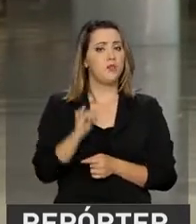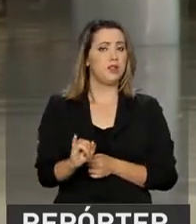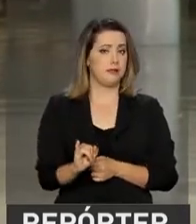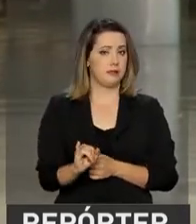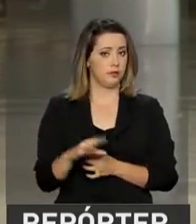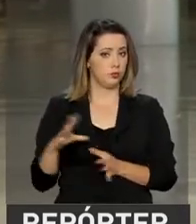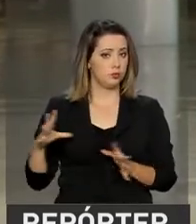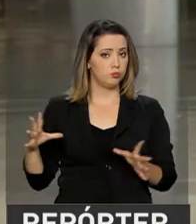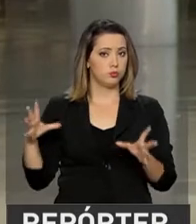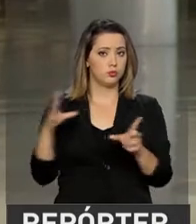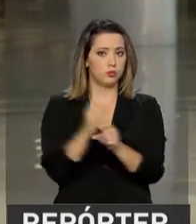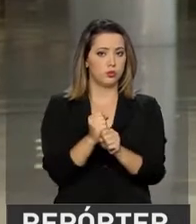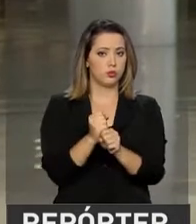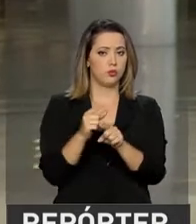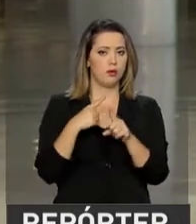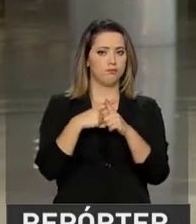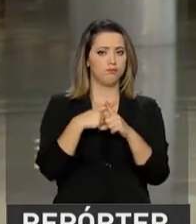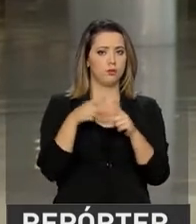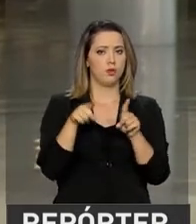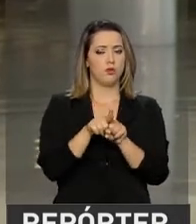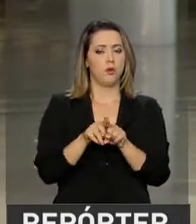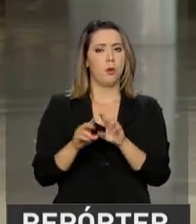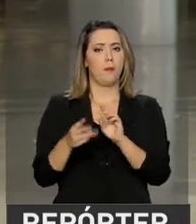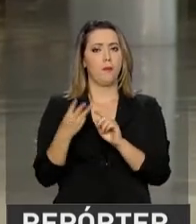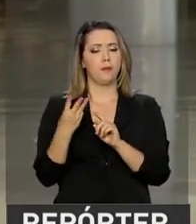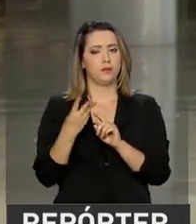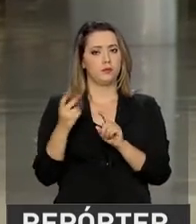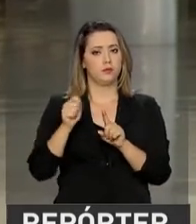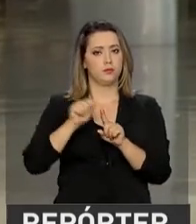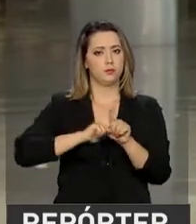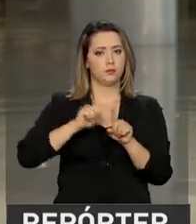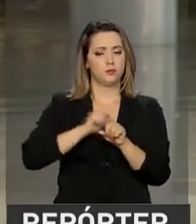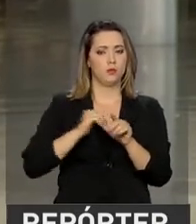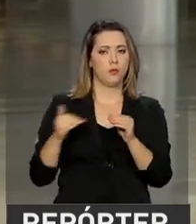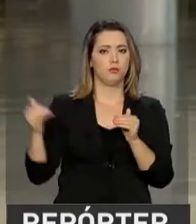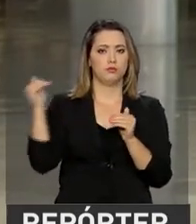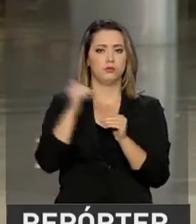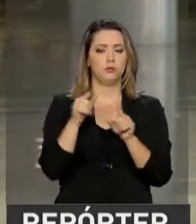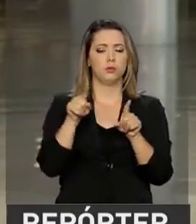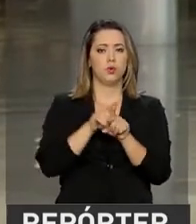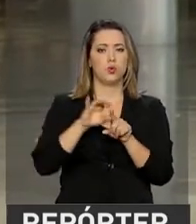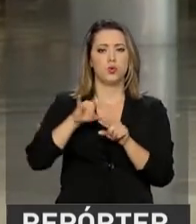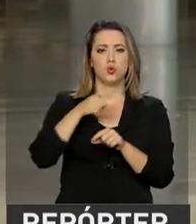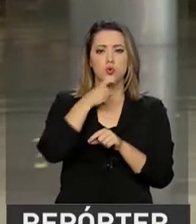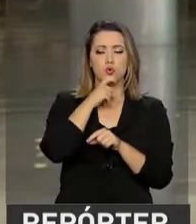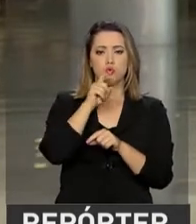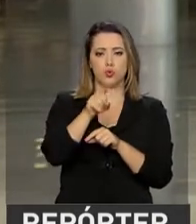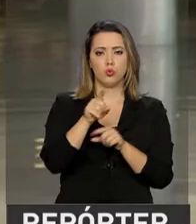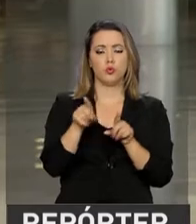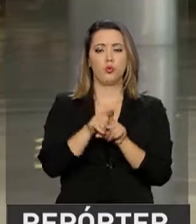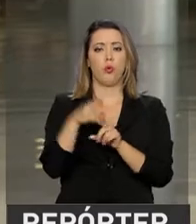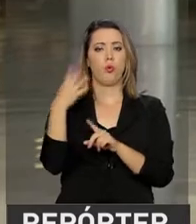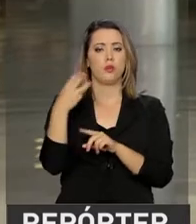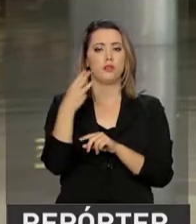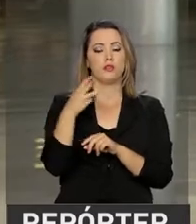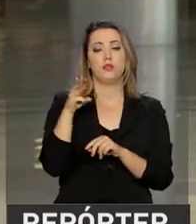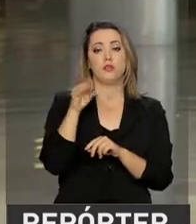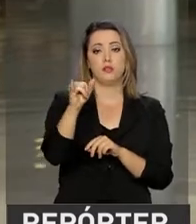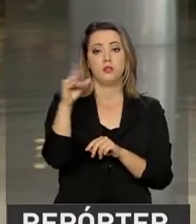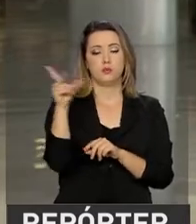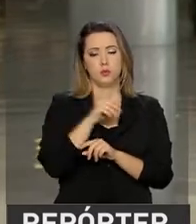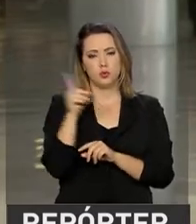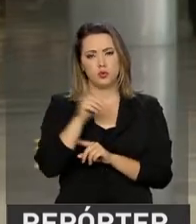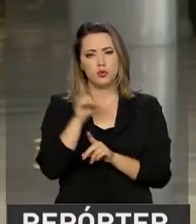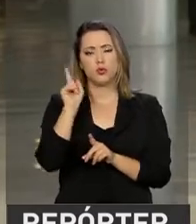ao primeiro semestre o mês de julho este saldo passa a quase 43 bilhões de dólares e se aproxima muito